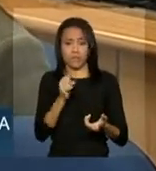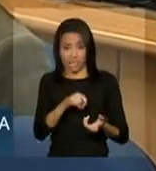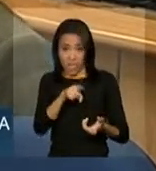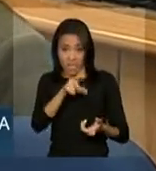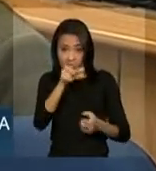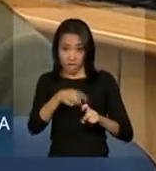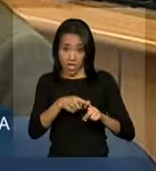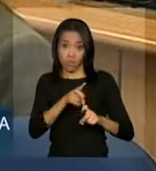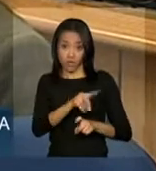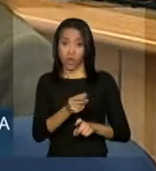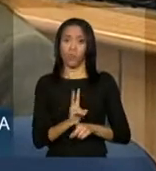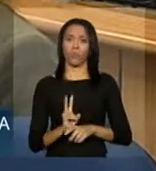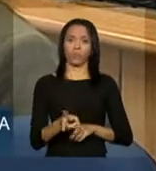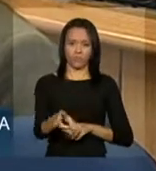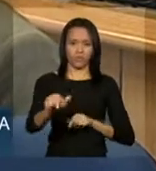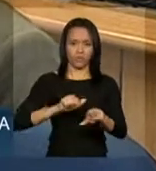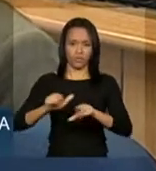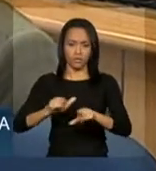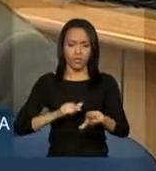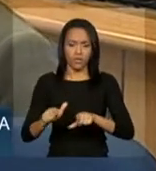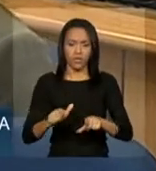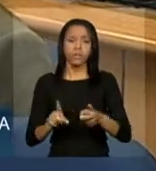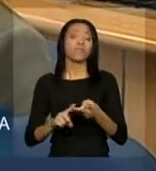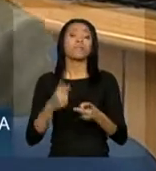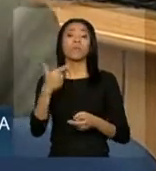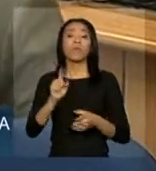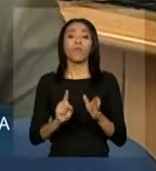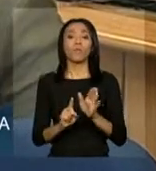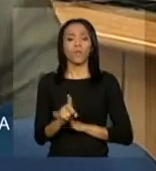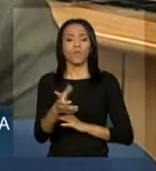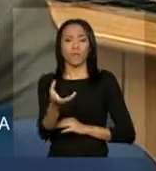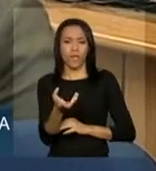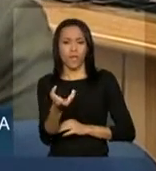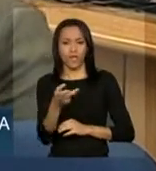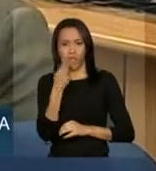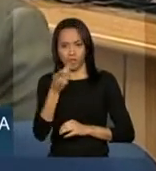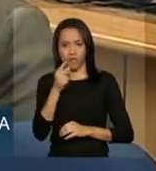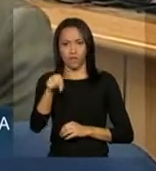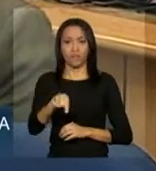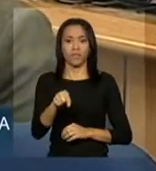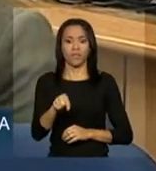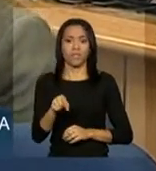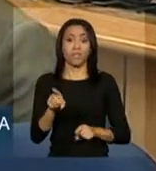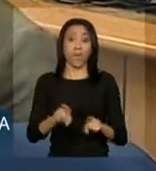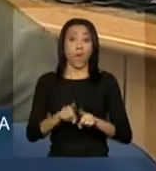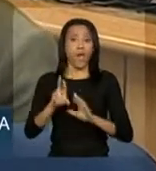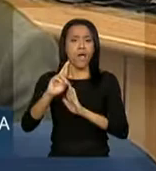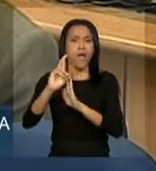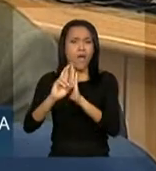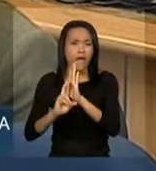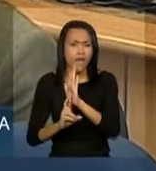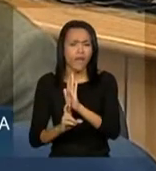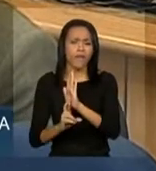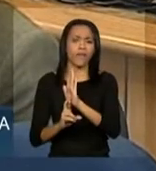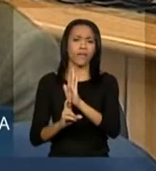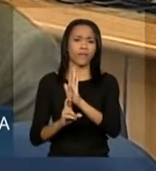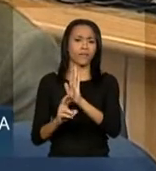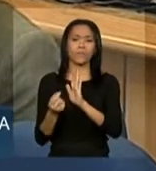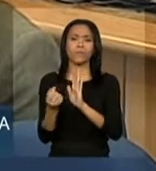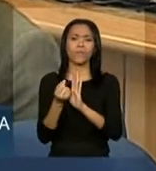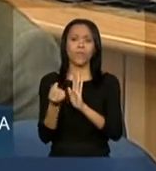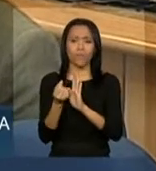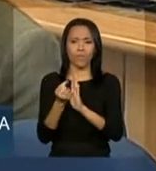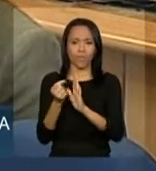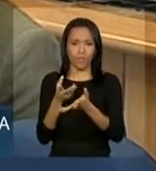esse médico vai continuar ah Além disso eu queria voltar também a outra coisa que é a questão do critério de 1.8 médico por